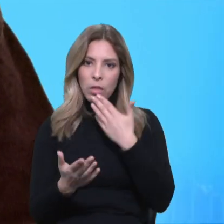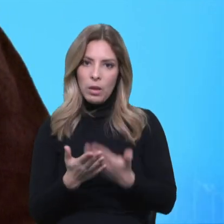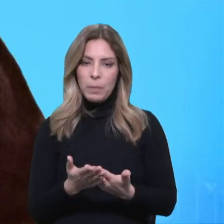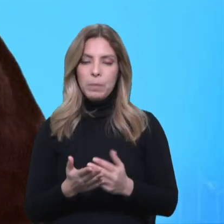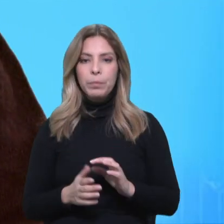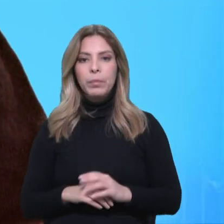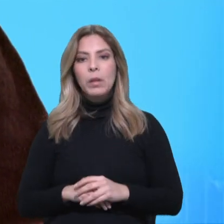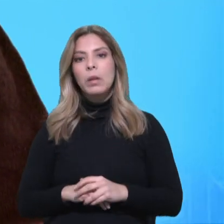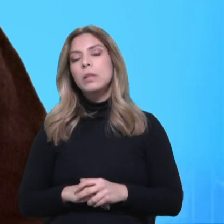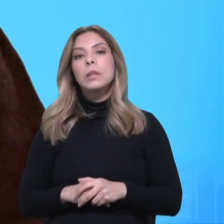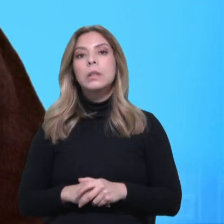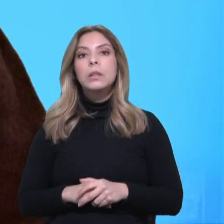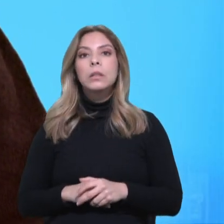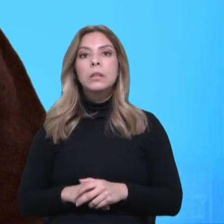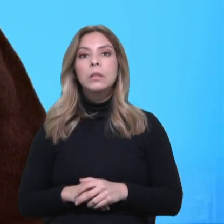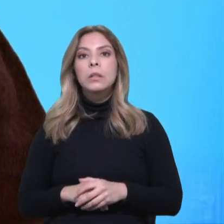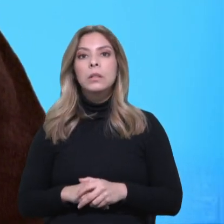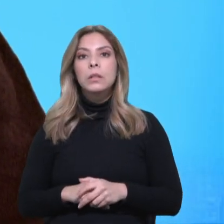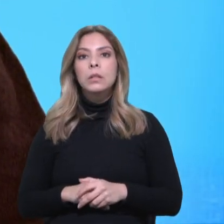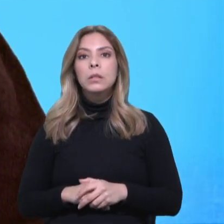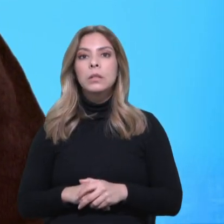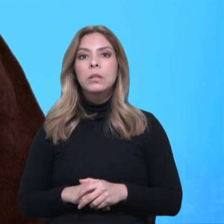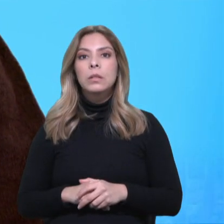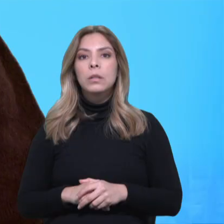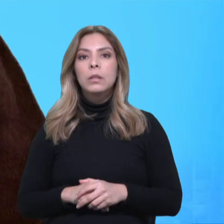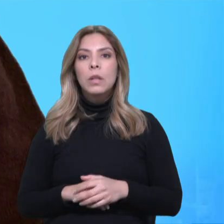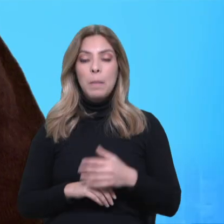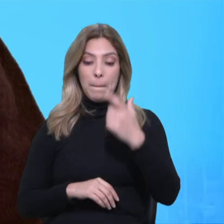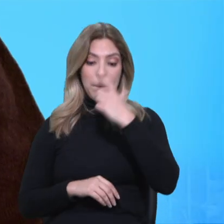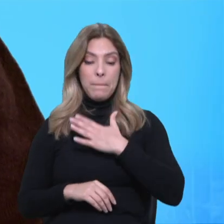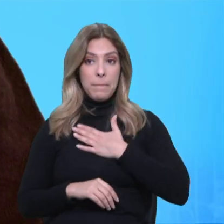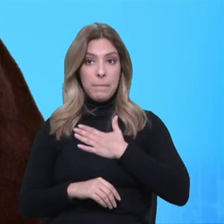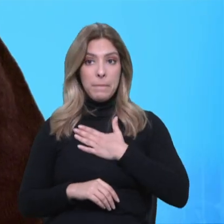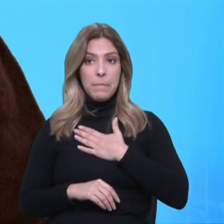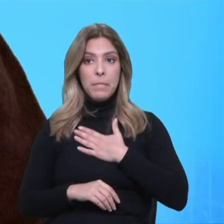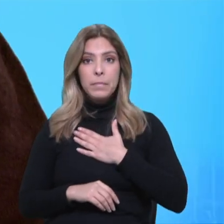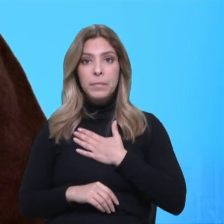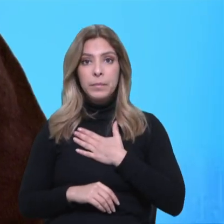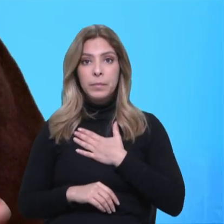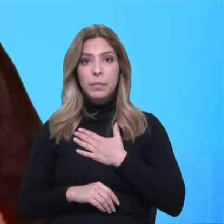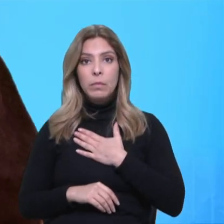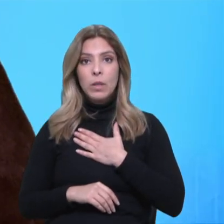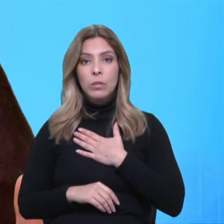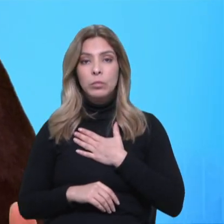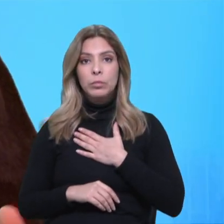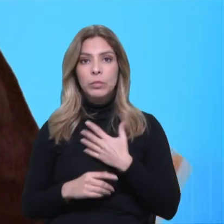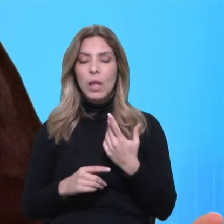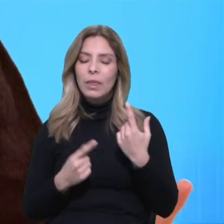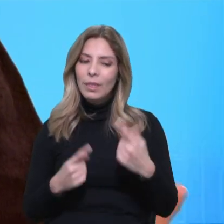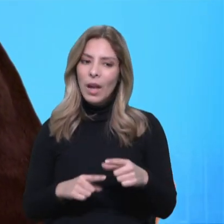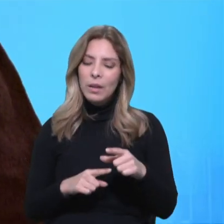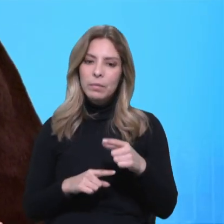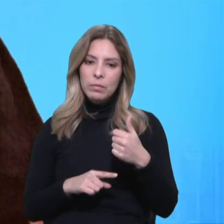si, a celebração. Mas, para mim, o que me faz muito sentido há uma razão para cada passo